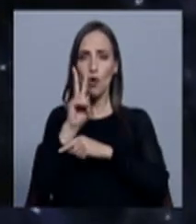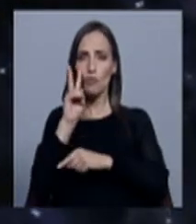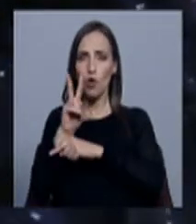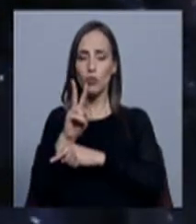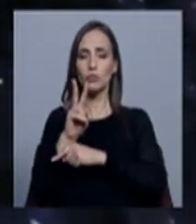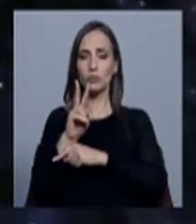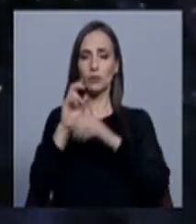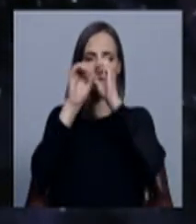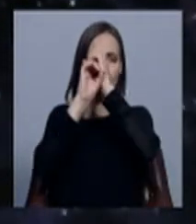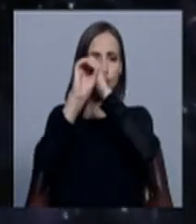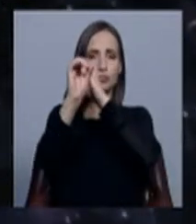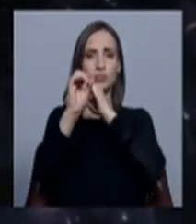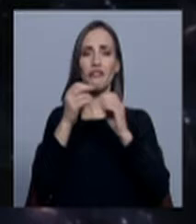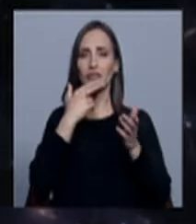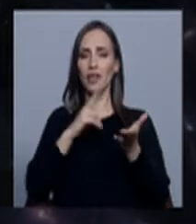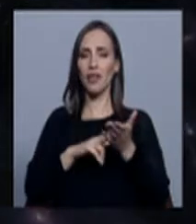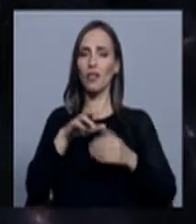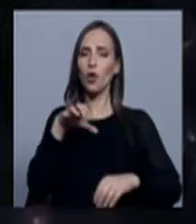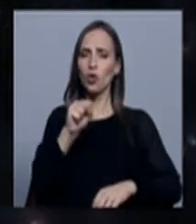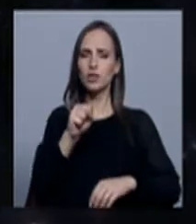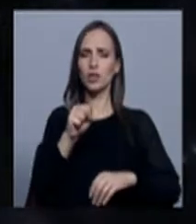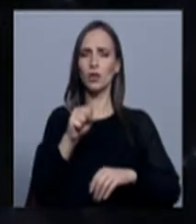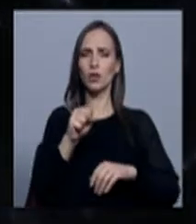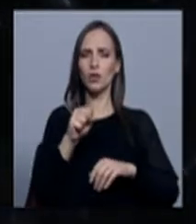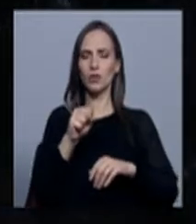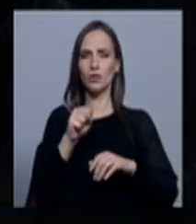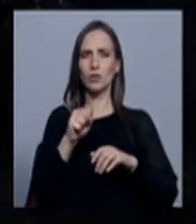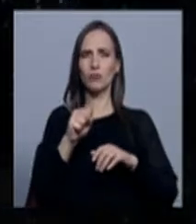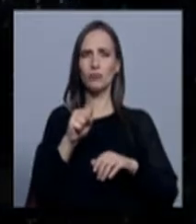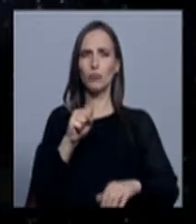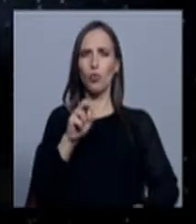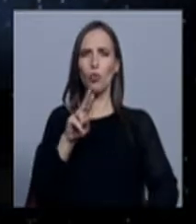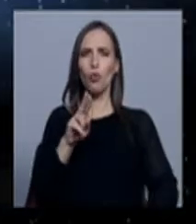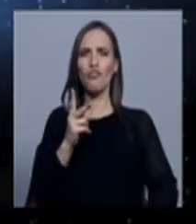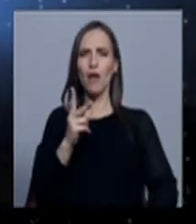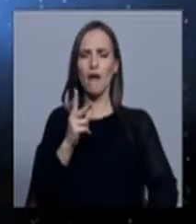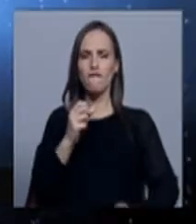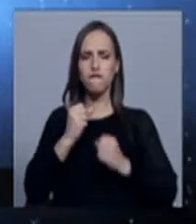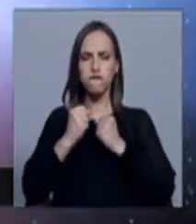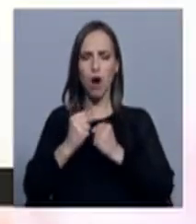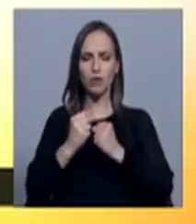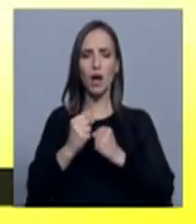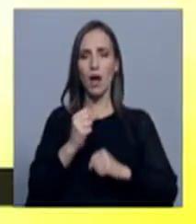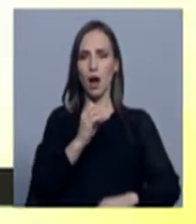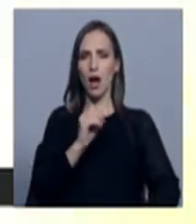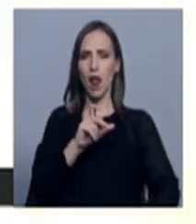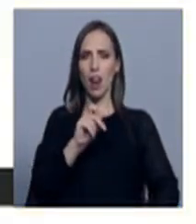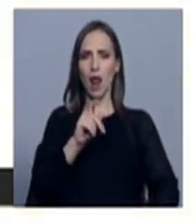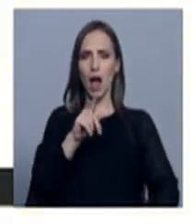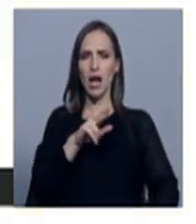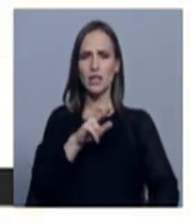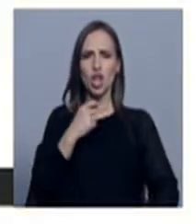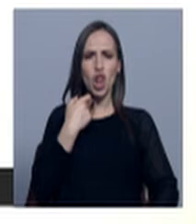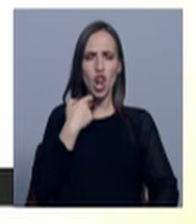telescópio Gemini, de facto encontraram esta radiação ultravioleta muito potente destas galáxias pequeninas,